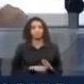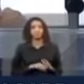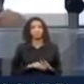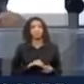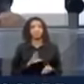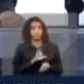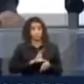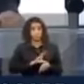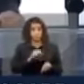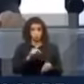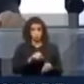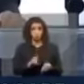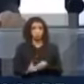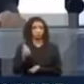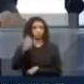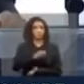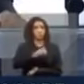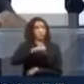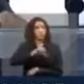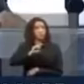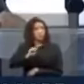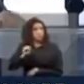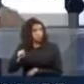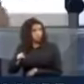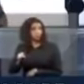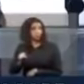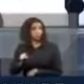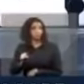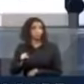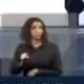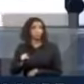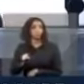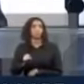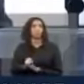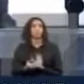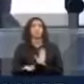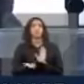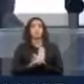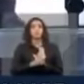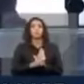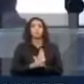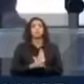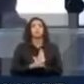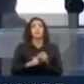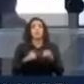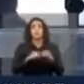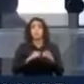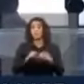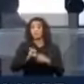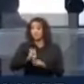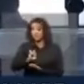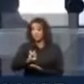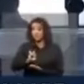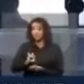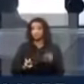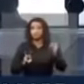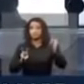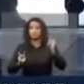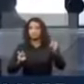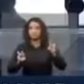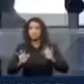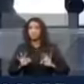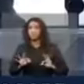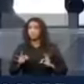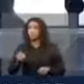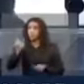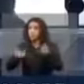Federal, promulgada em 1988, no caput do artigo 5º, que, abre aspas, todos são